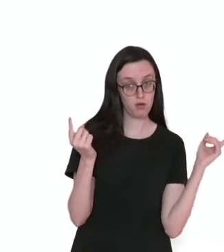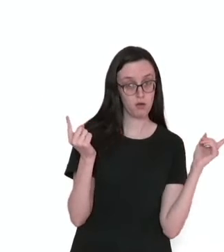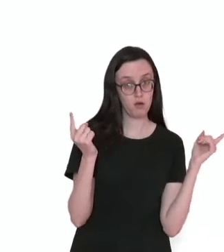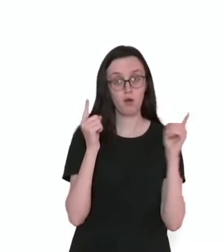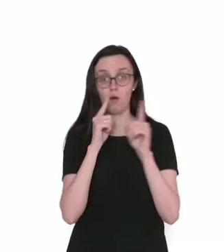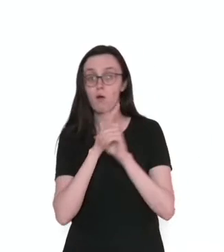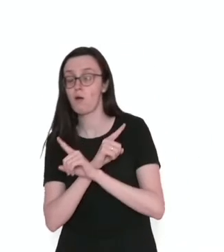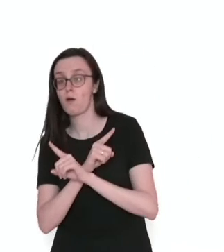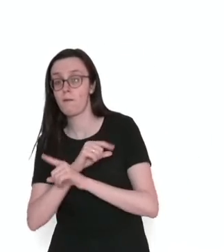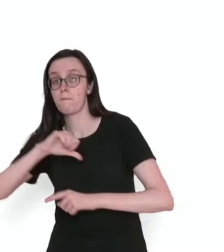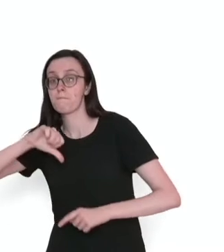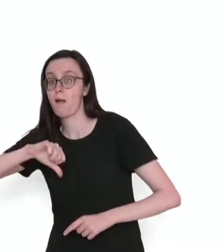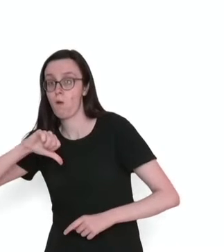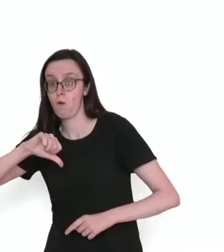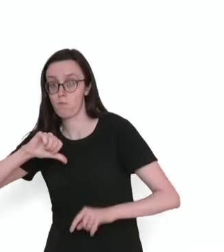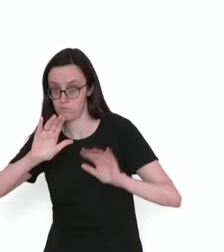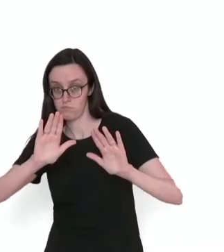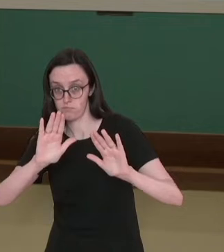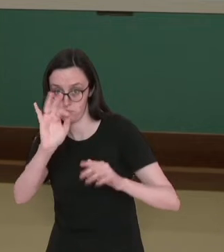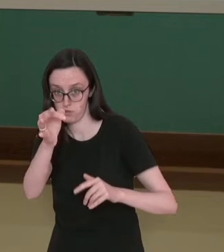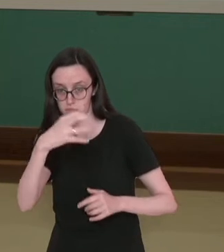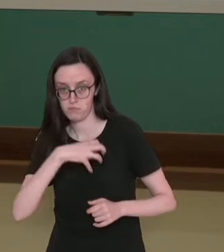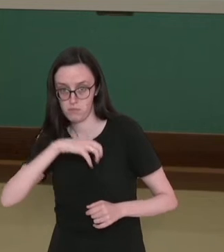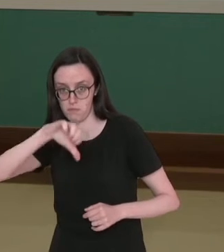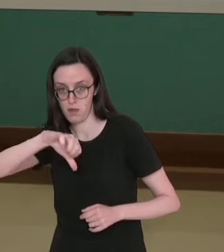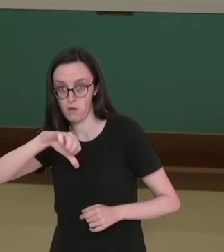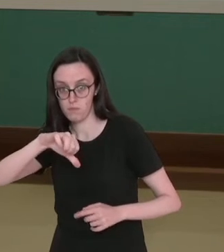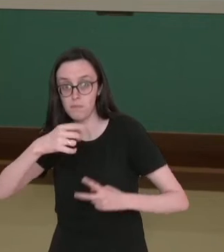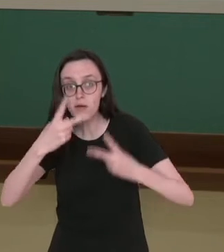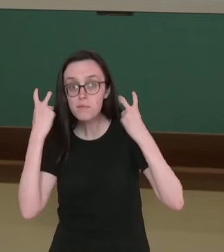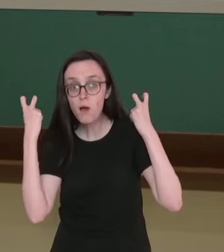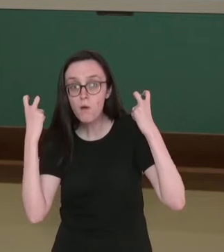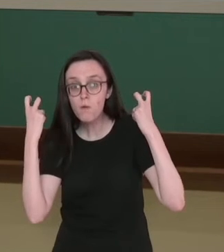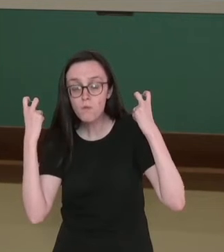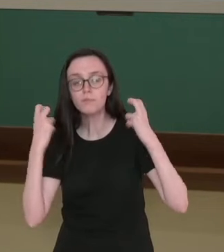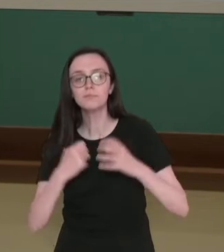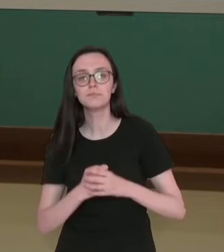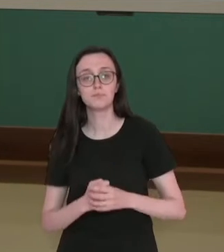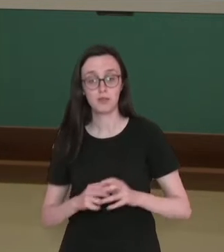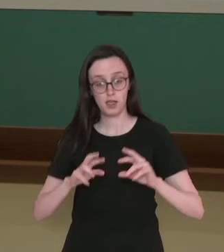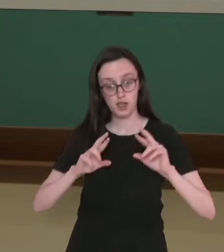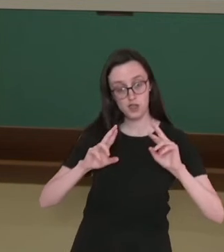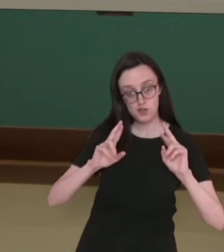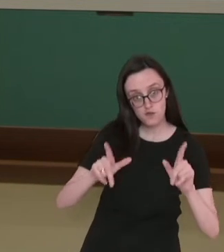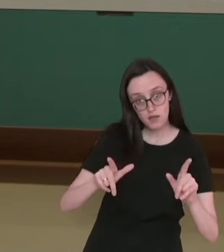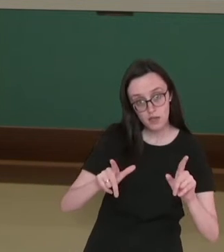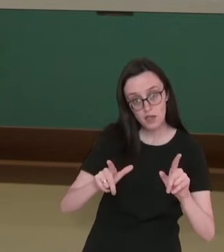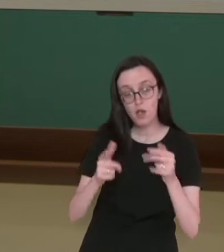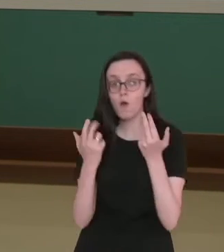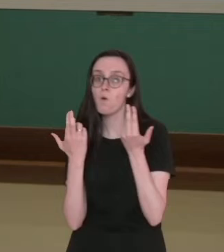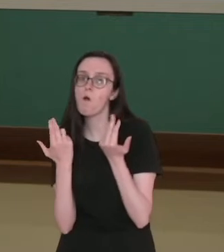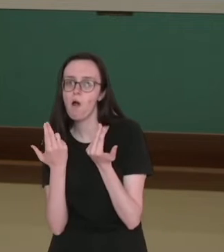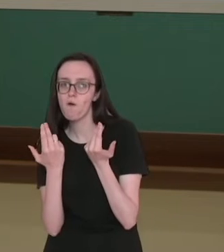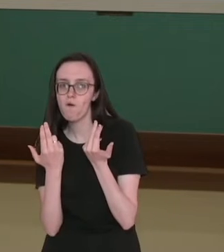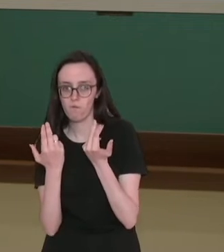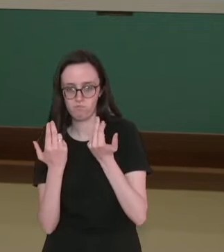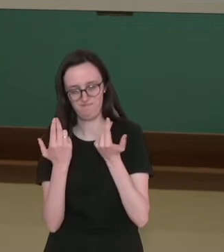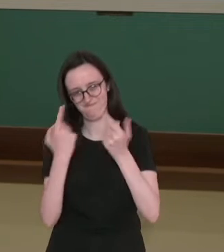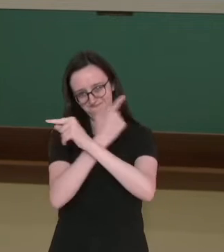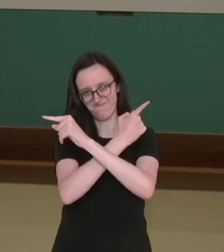ó, mal, a antítese, né? Percebeu? Diferente, igual.